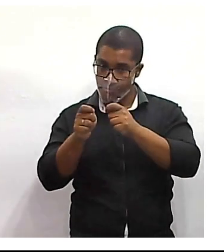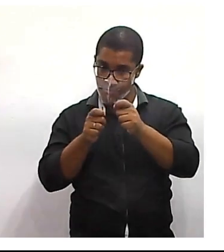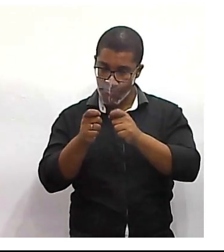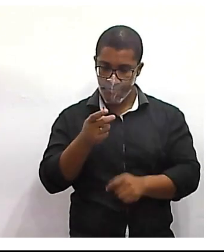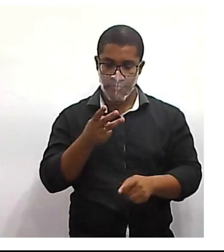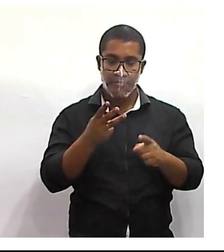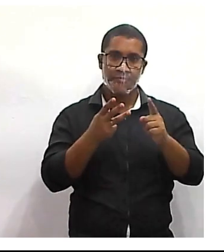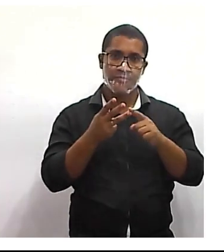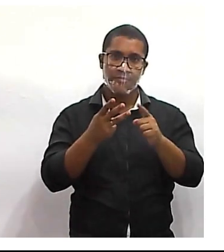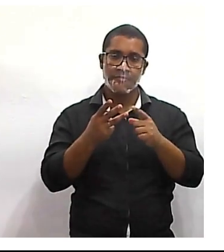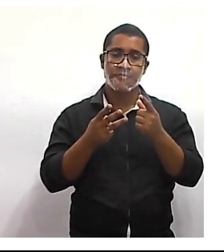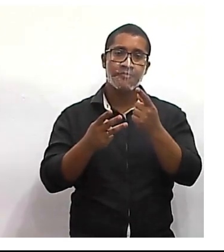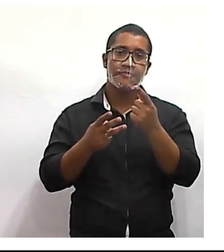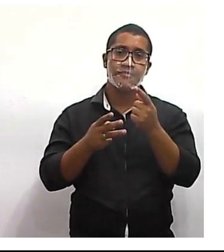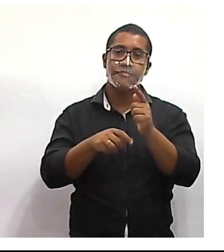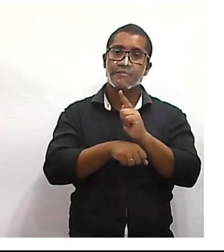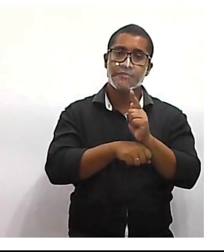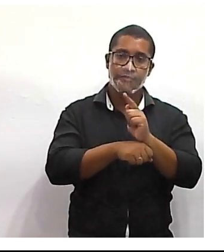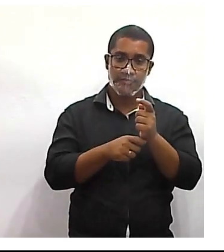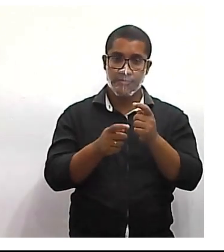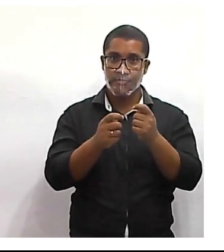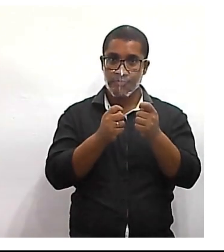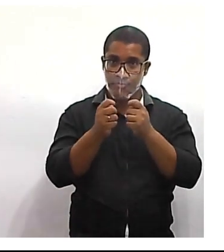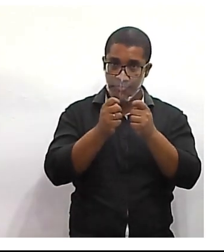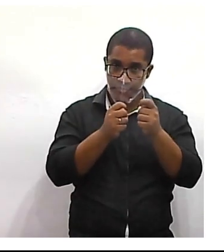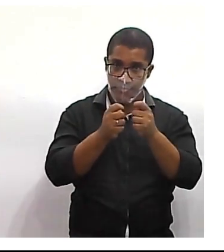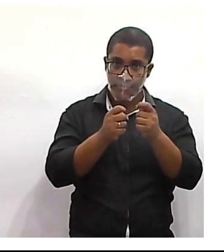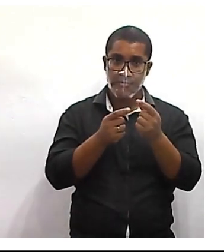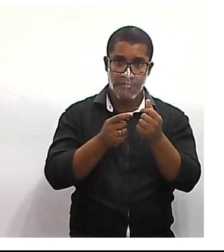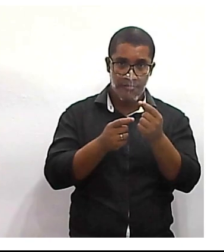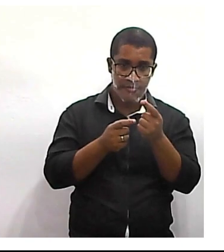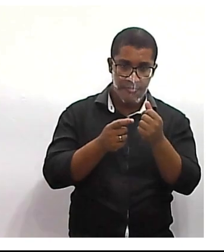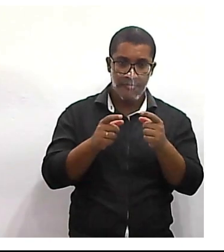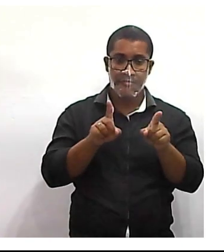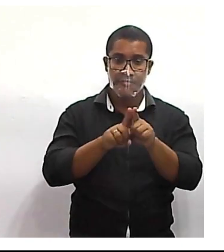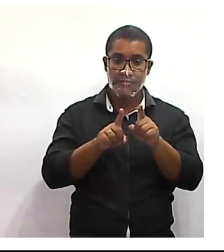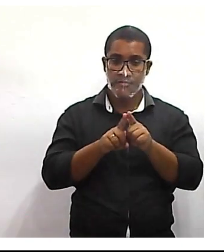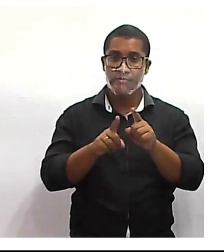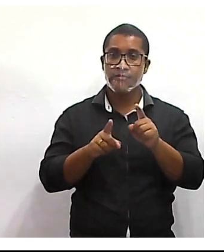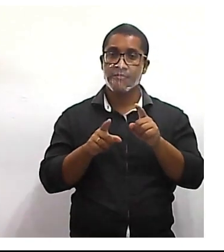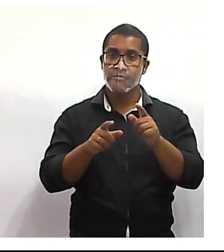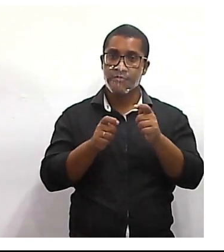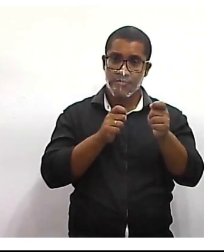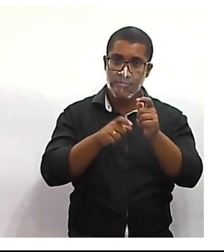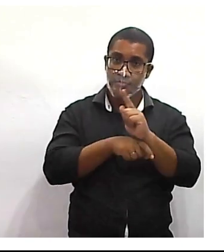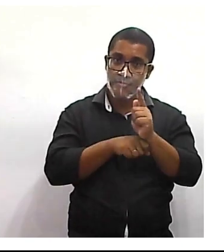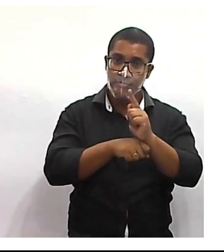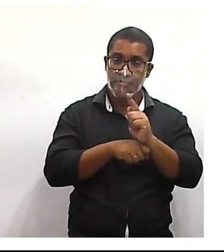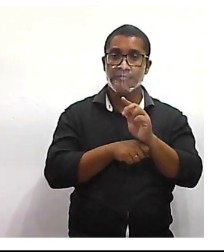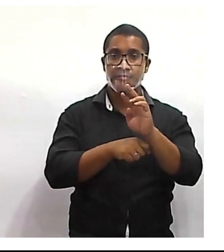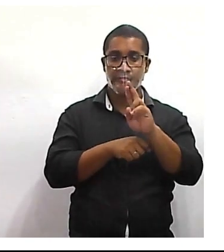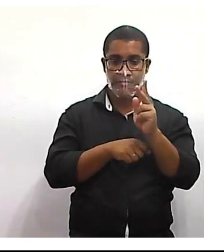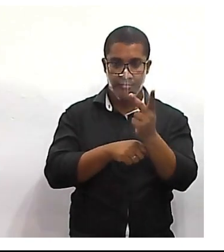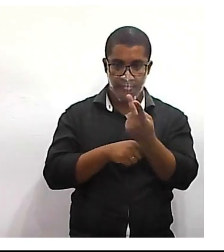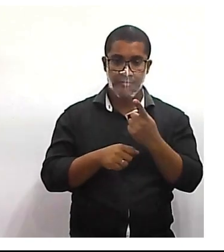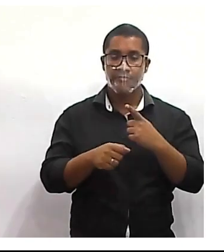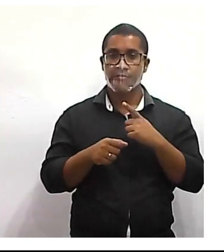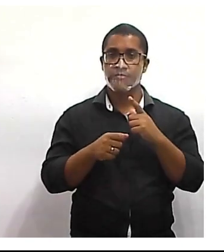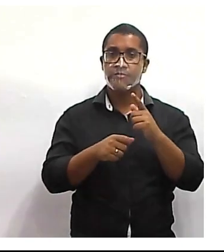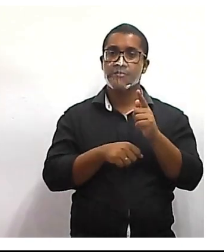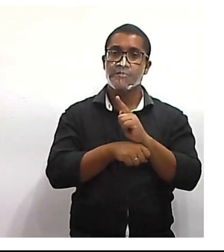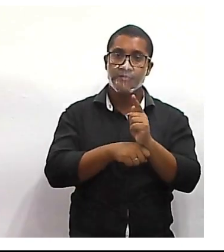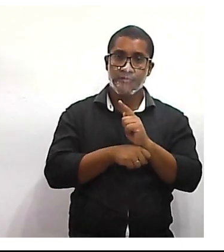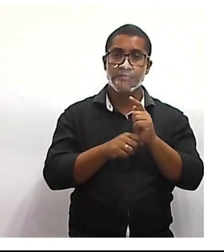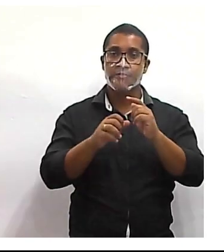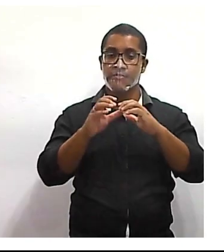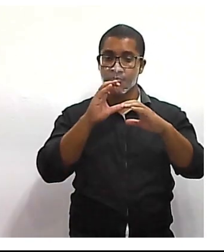gestão financeira, a gestão de recursos humanos, gestão de comunicação e gestão de eficiência